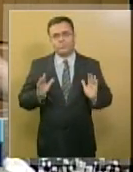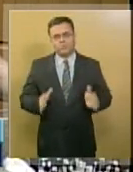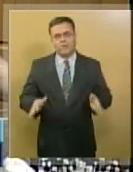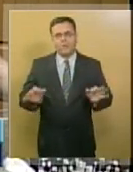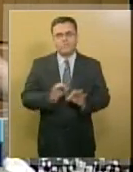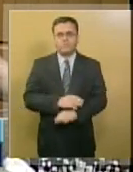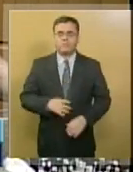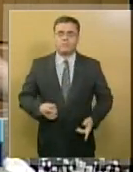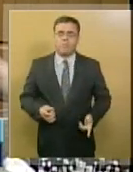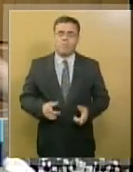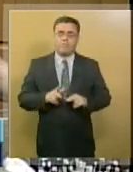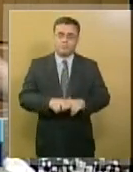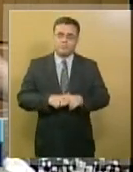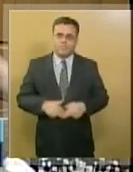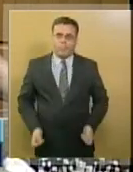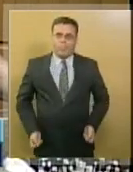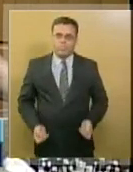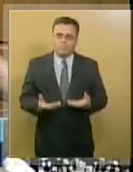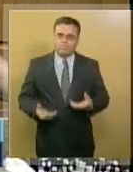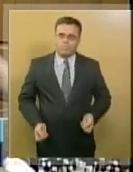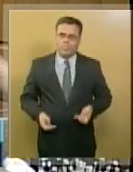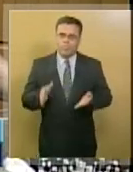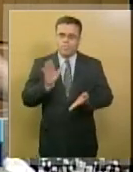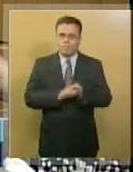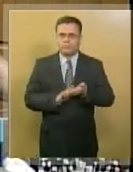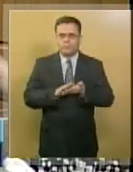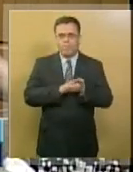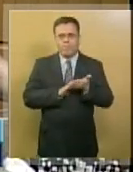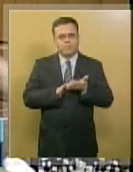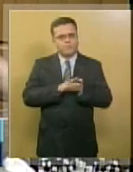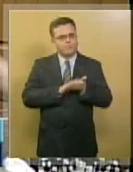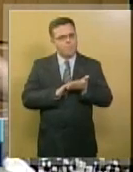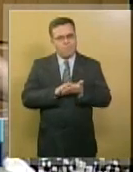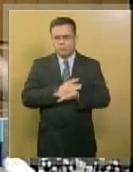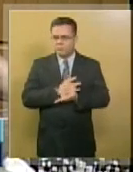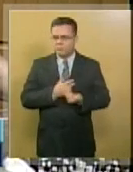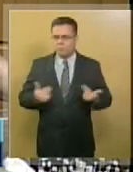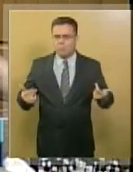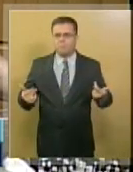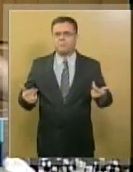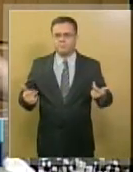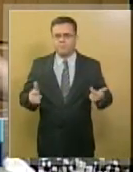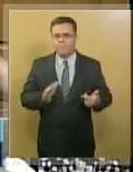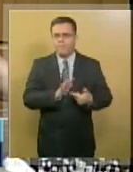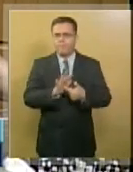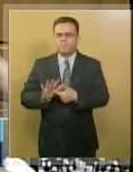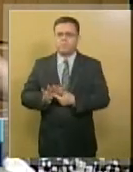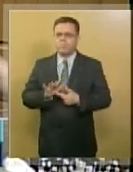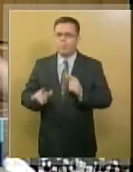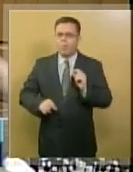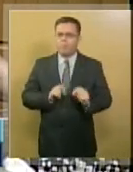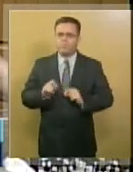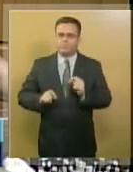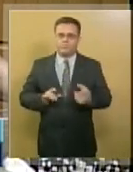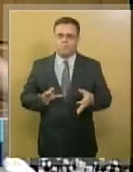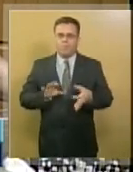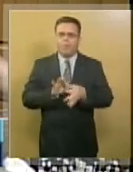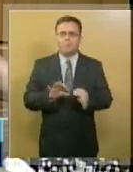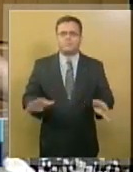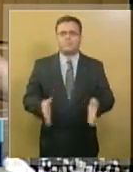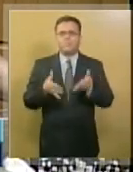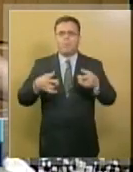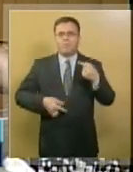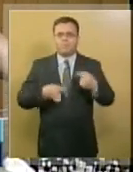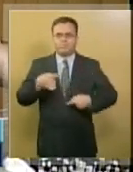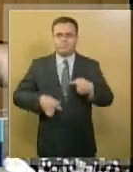Nenhum centavo vindo dos impostos desse segmento está sendo voltado para incentivar e promover as